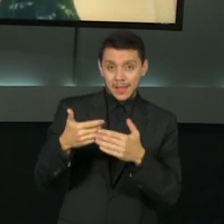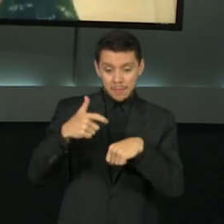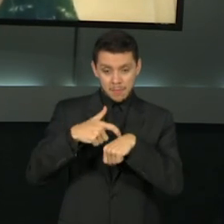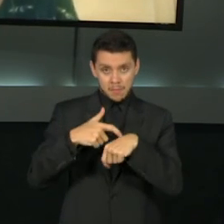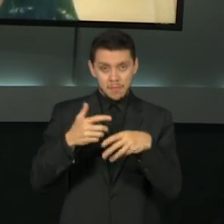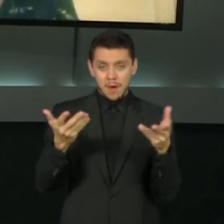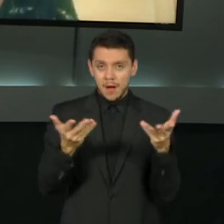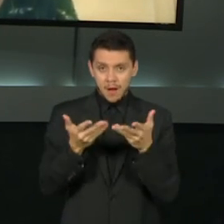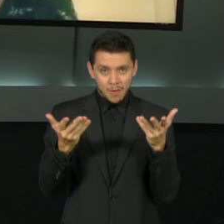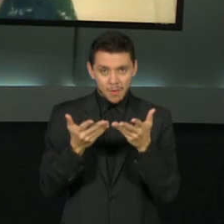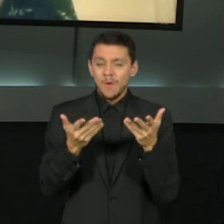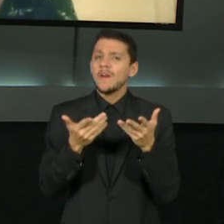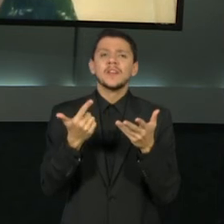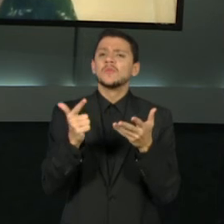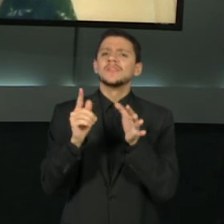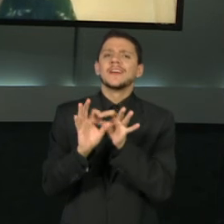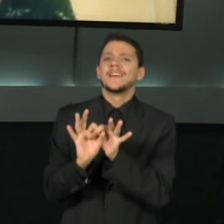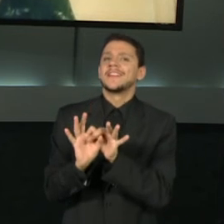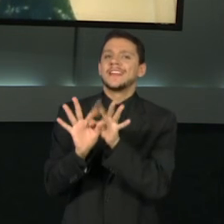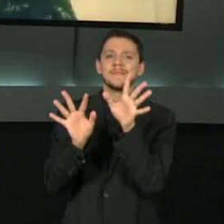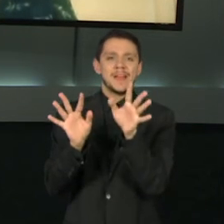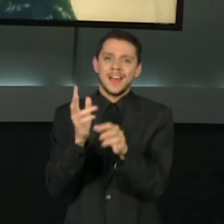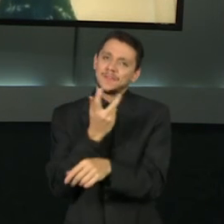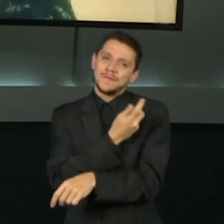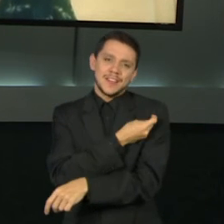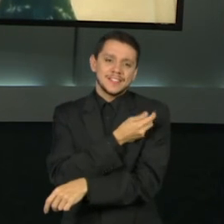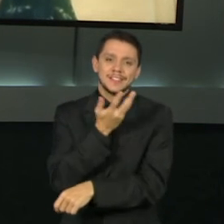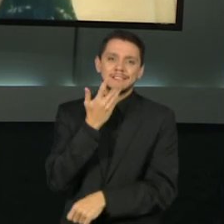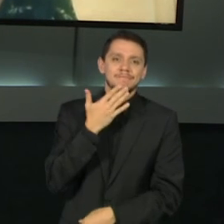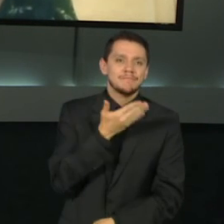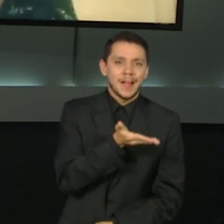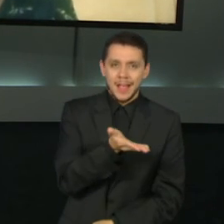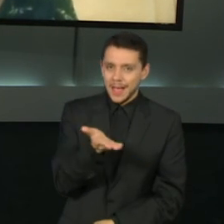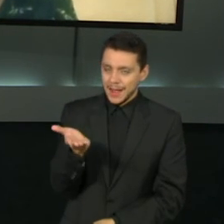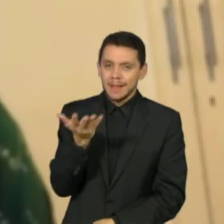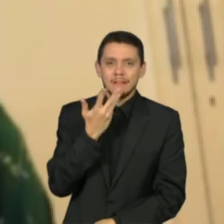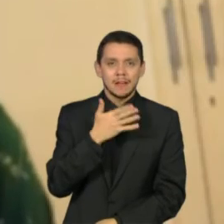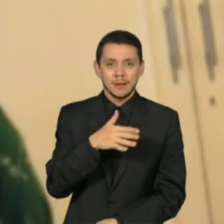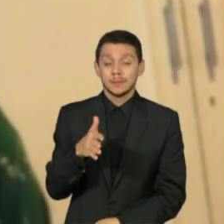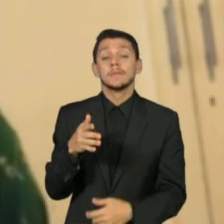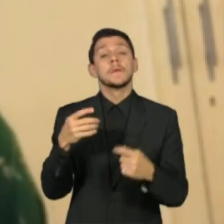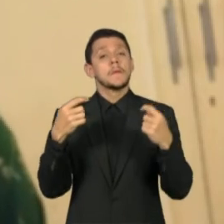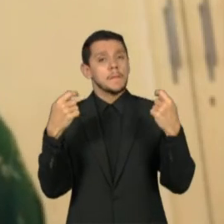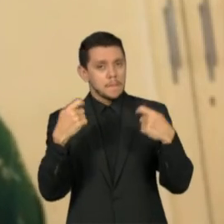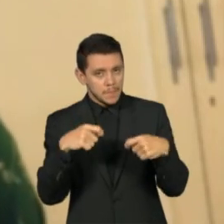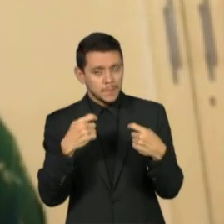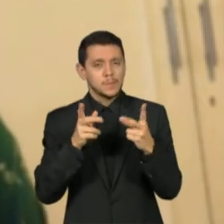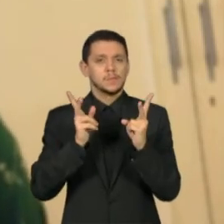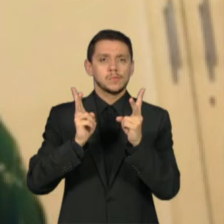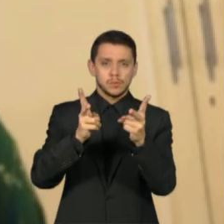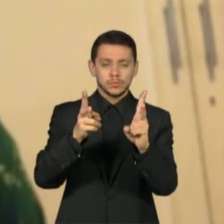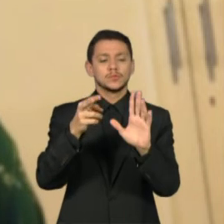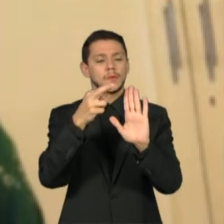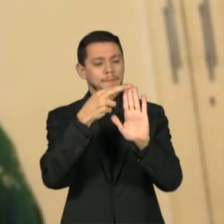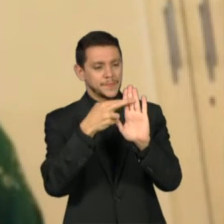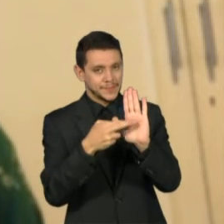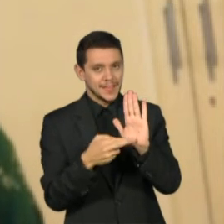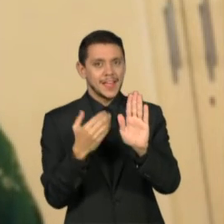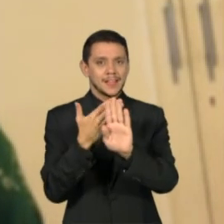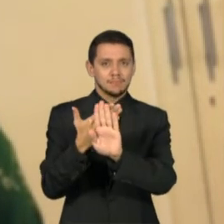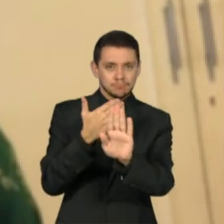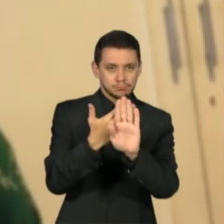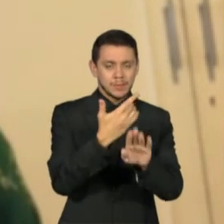a liberação da vacina para esse grupo de crianças. Então, precisamos manter as medidas sanitárias de